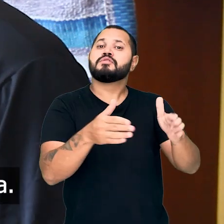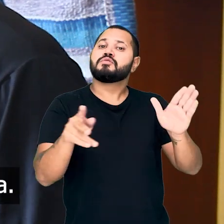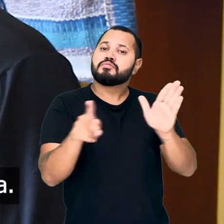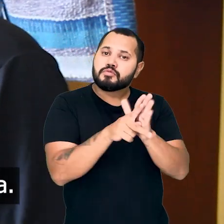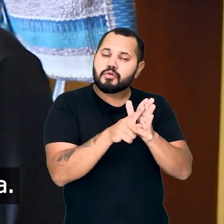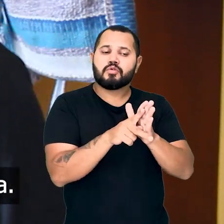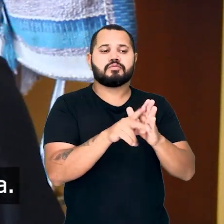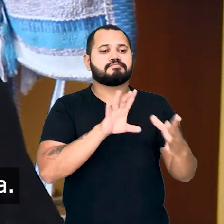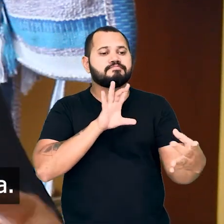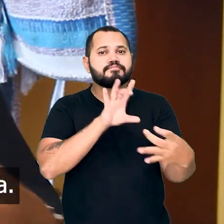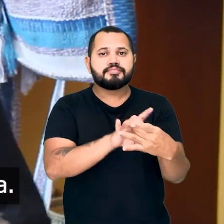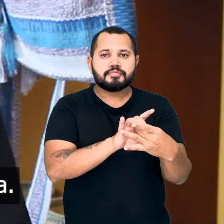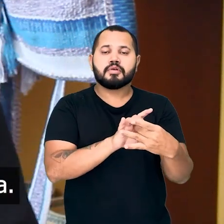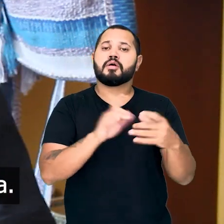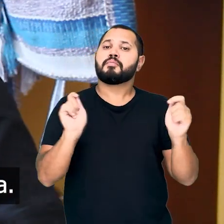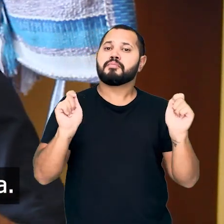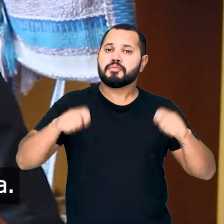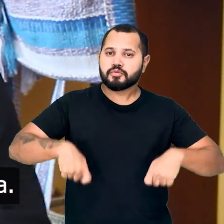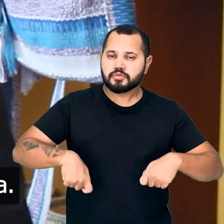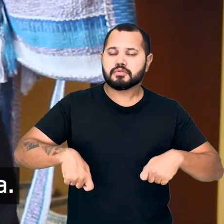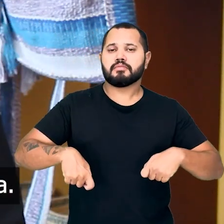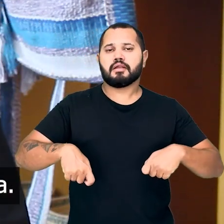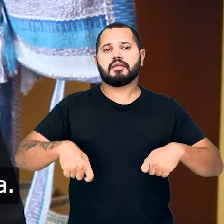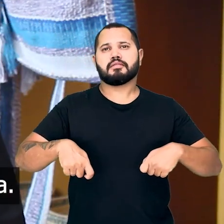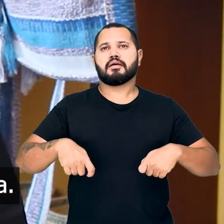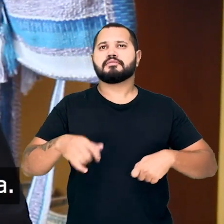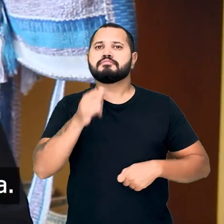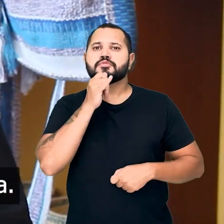específica, sociabilizar a duas